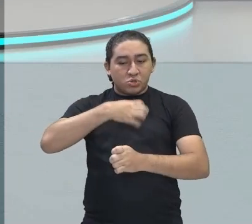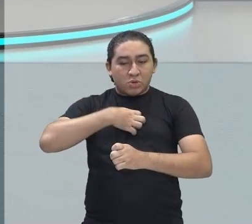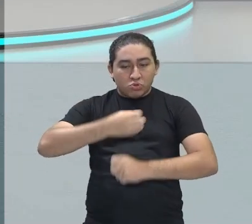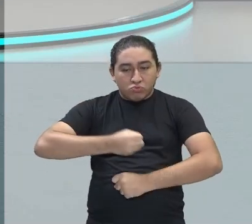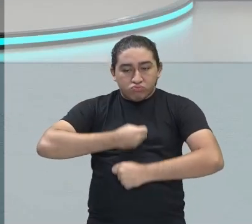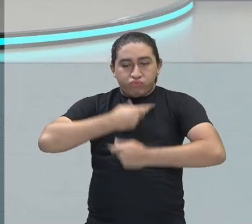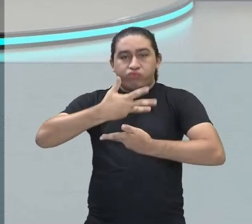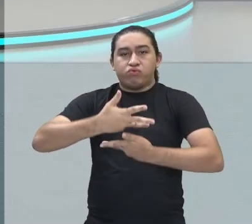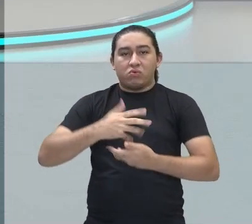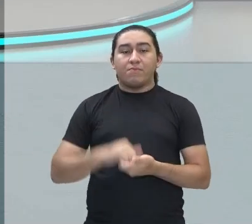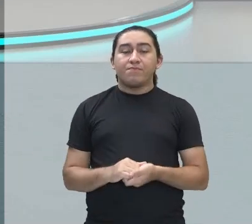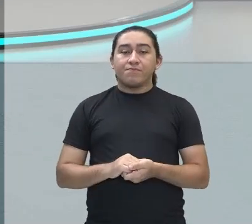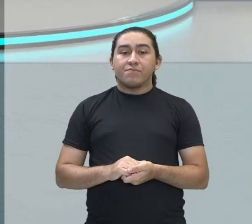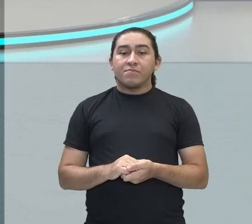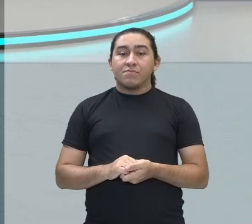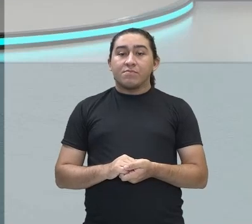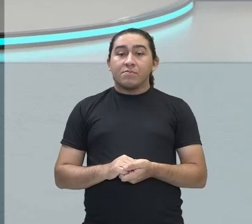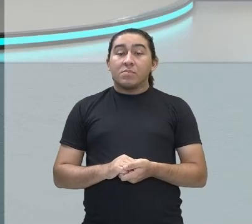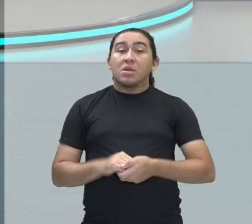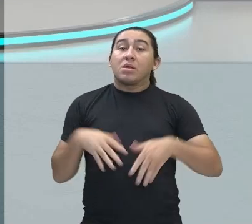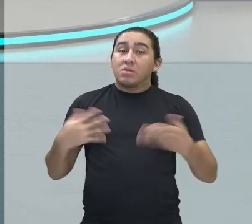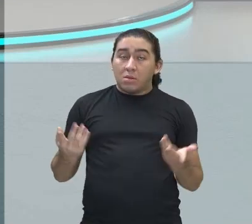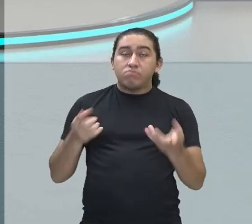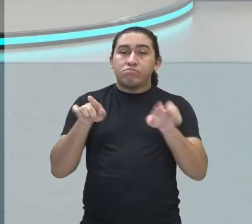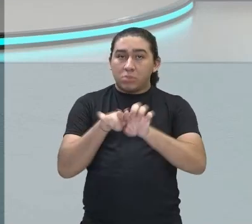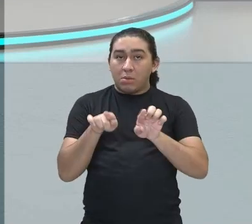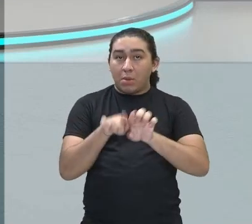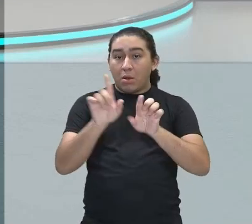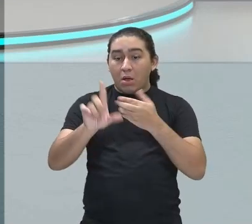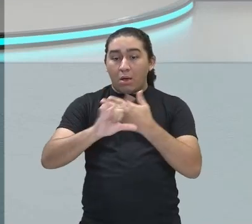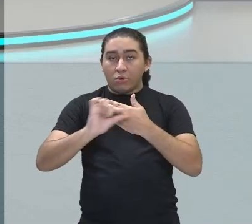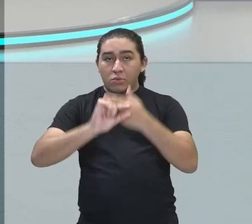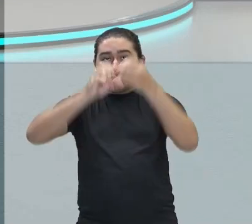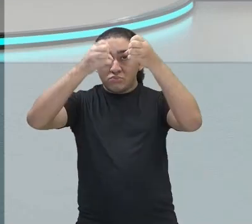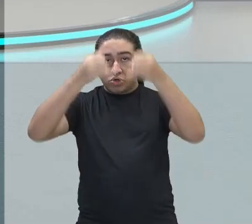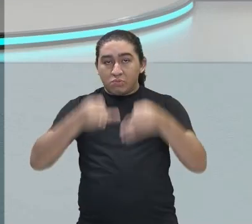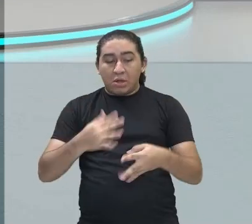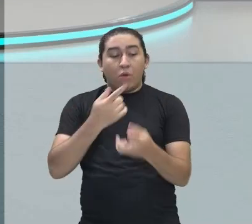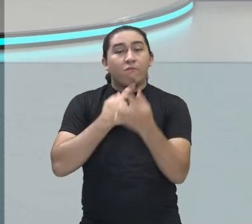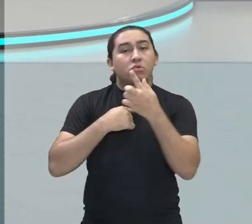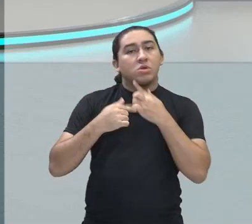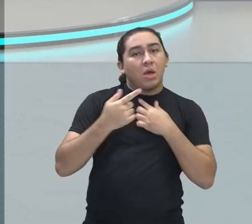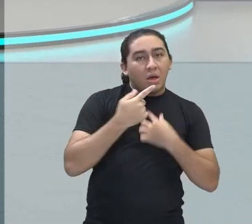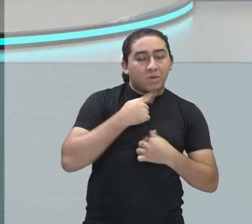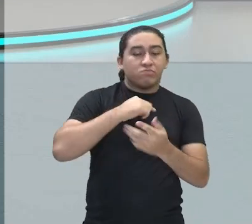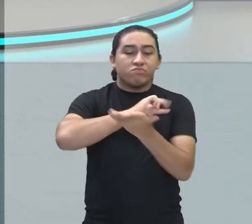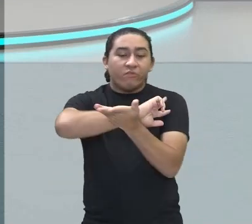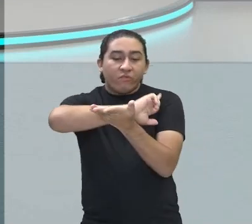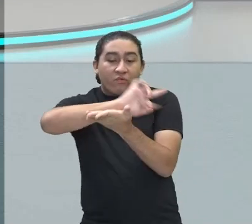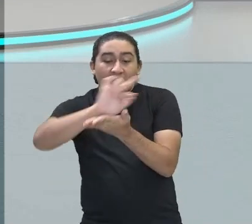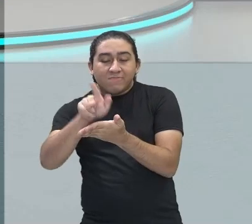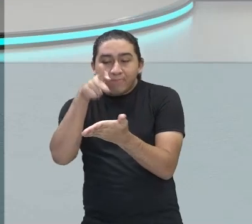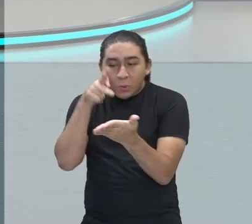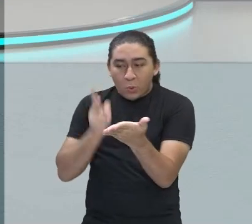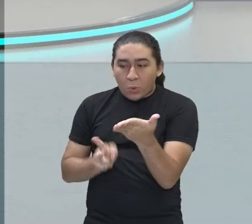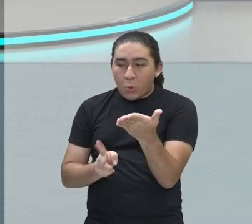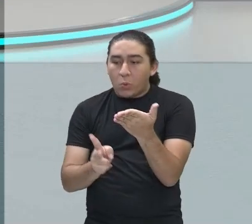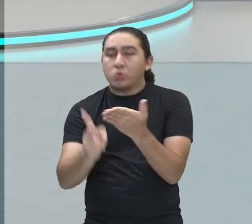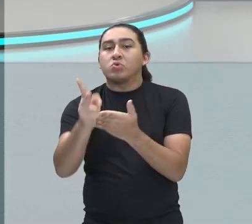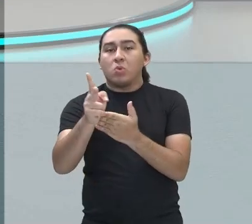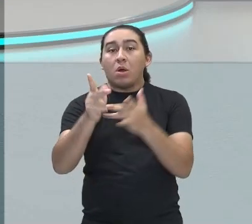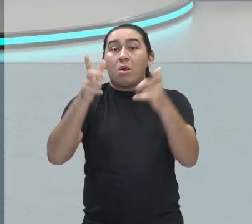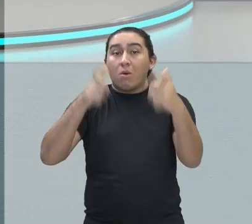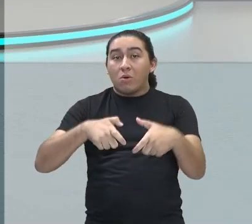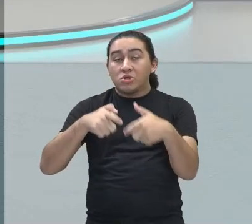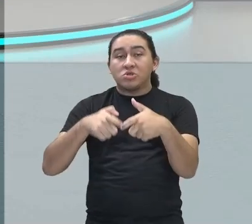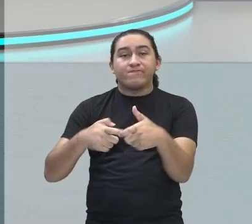E, enfim, na quarta estrofe, o eu lírico fala que as ânsias e os desejos são infinitos e estão ao lado